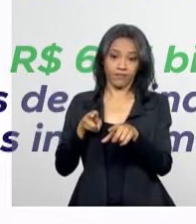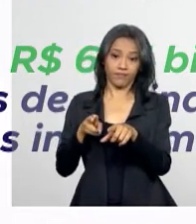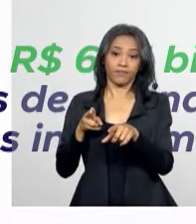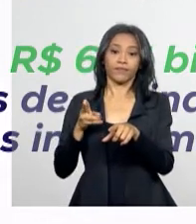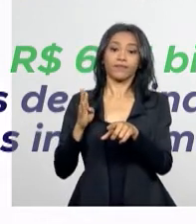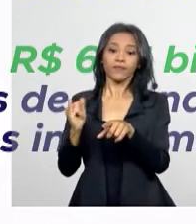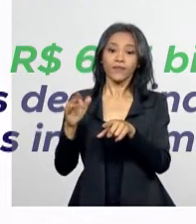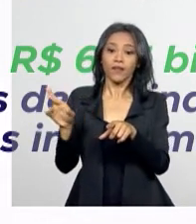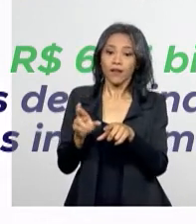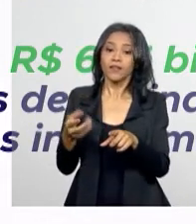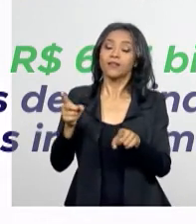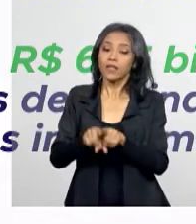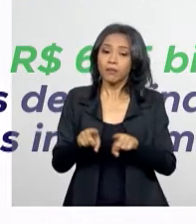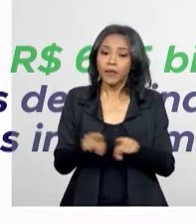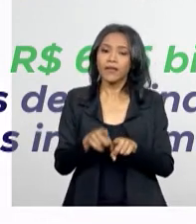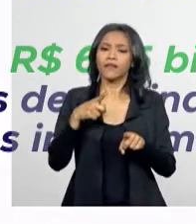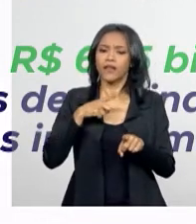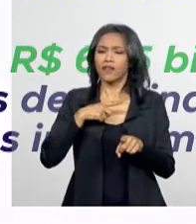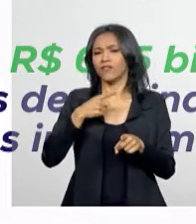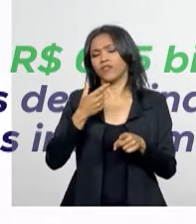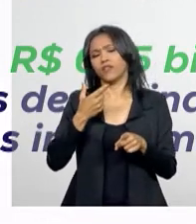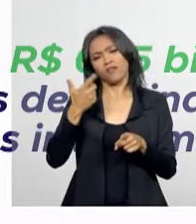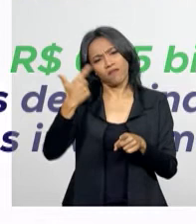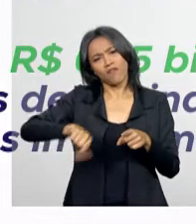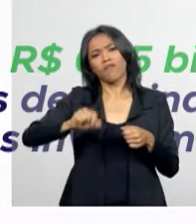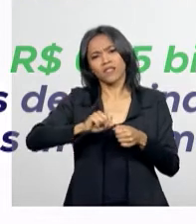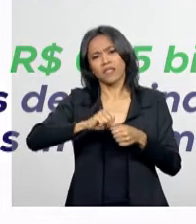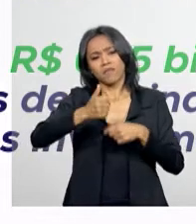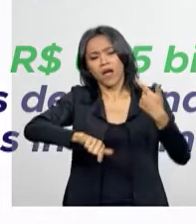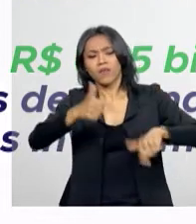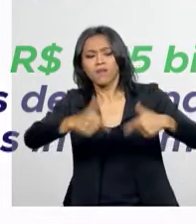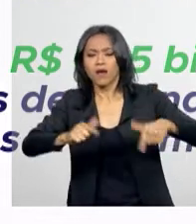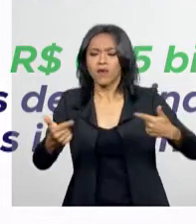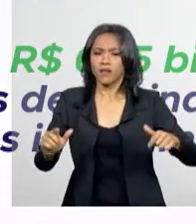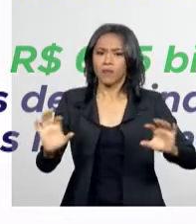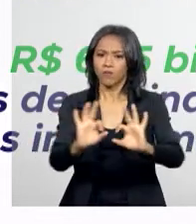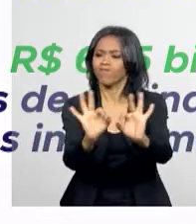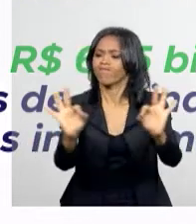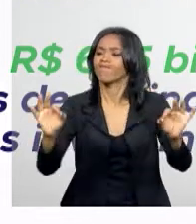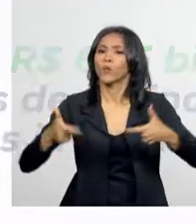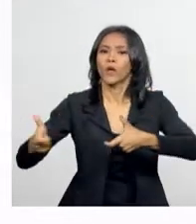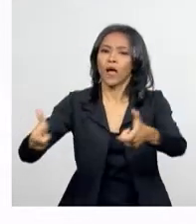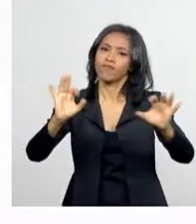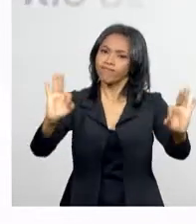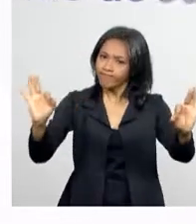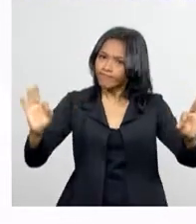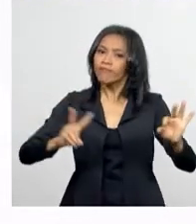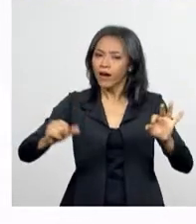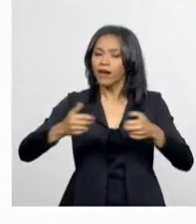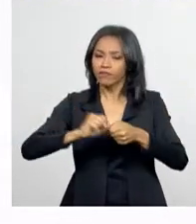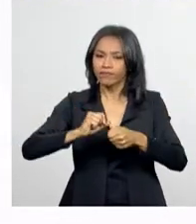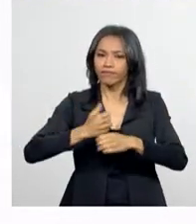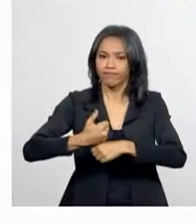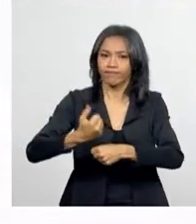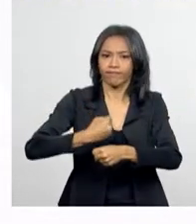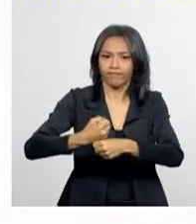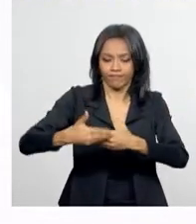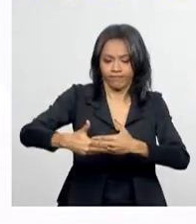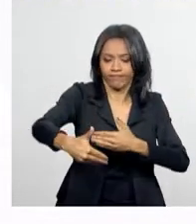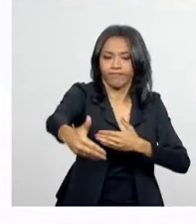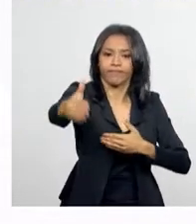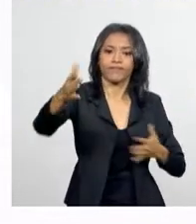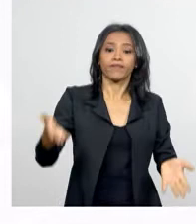além dos investimentos que vão ser feitos aí nas próximas décadas ea quarta rodada foi